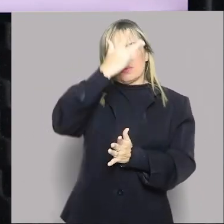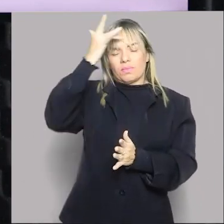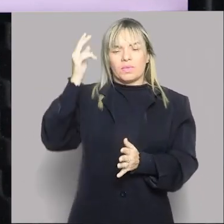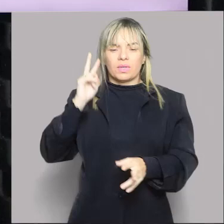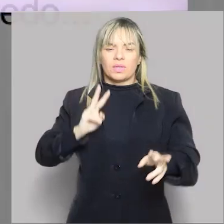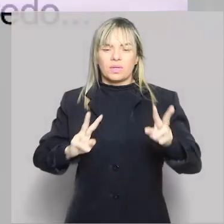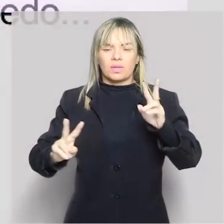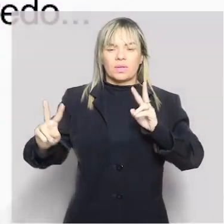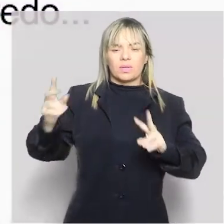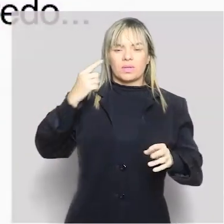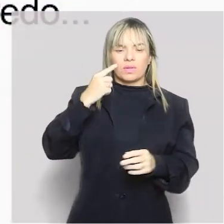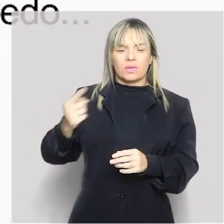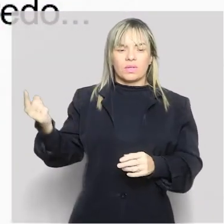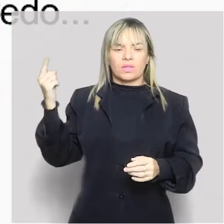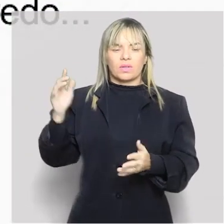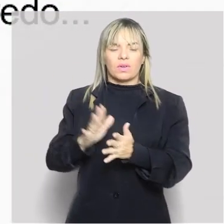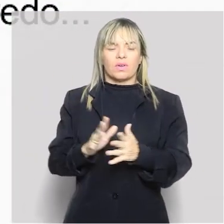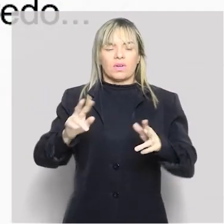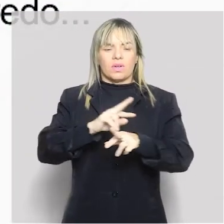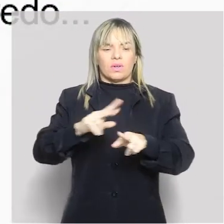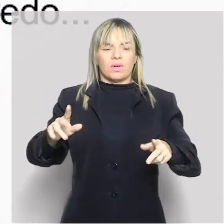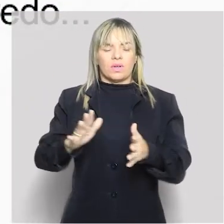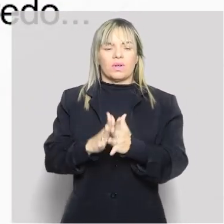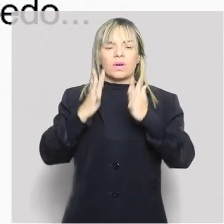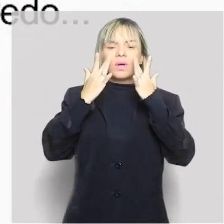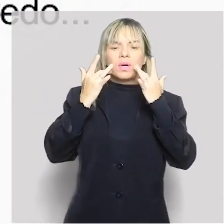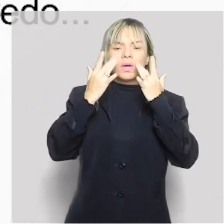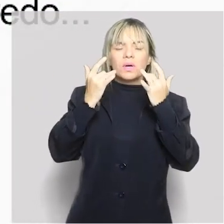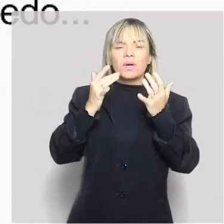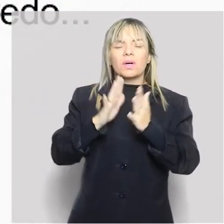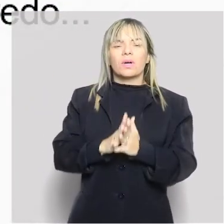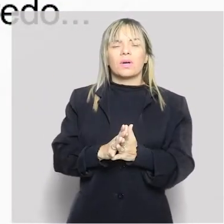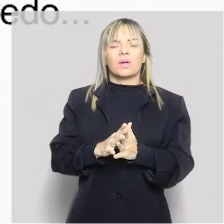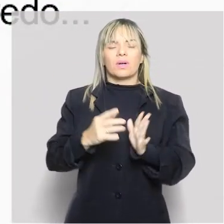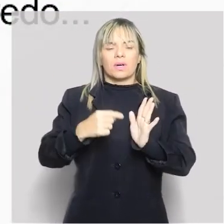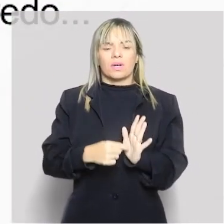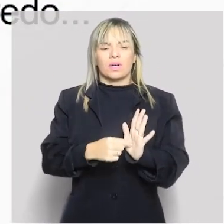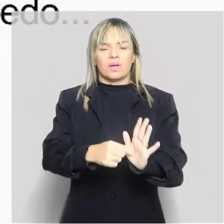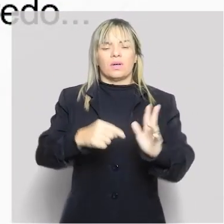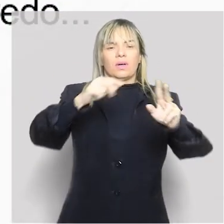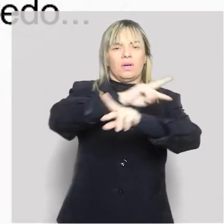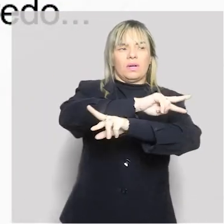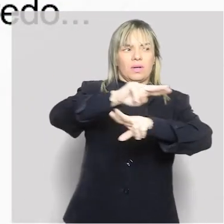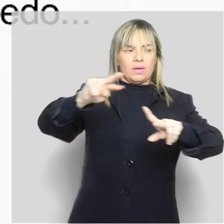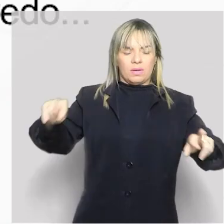comédia, tragédia, entre outras coisas. O teatro, ele vai trabalhando com uma série